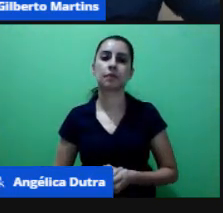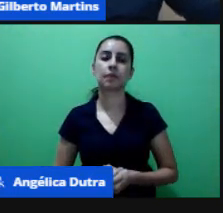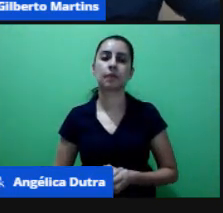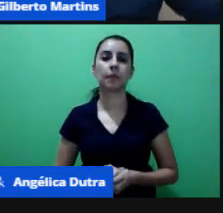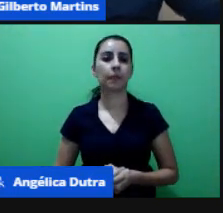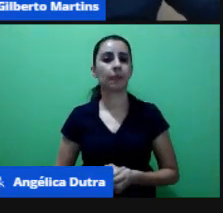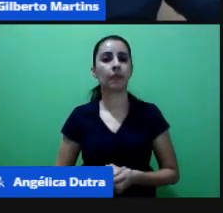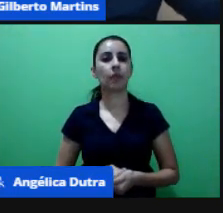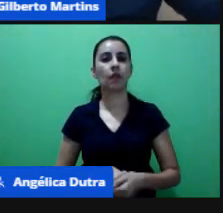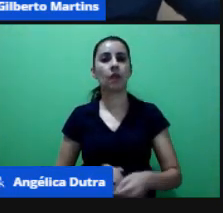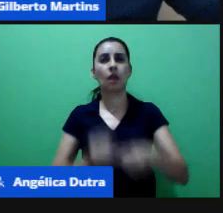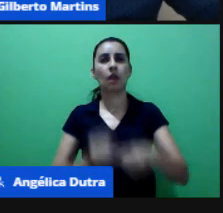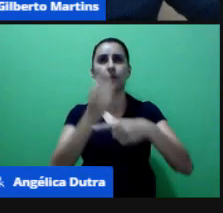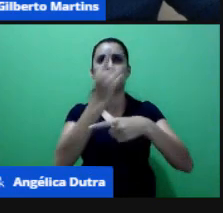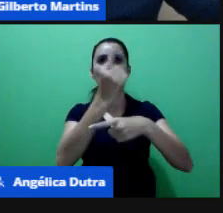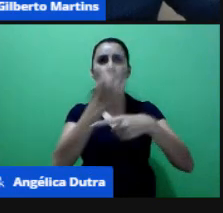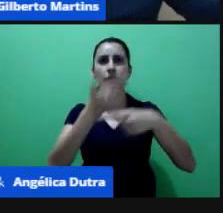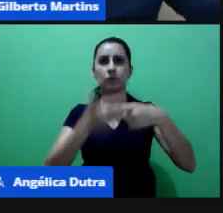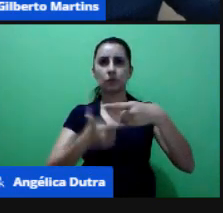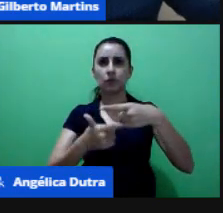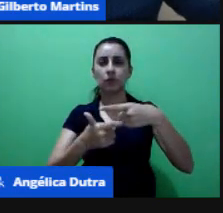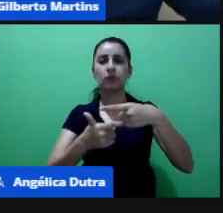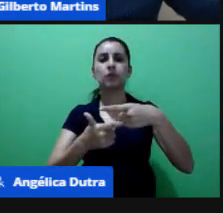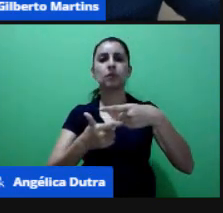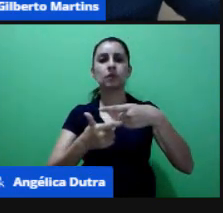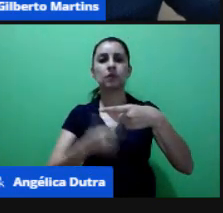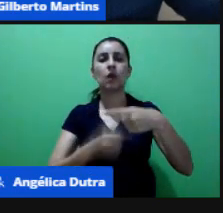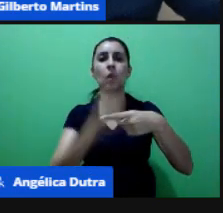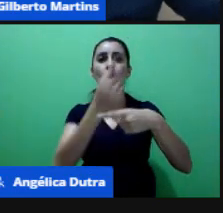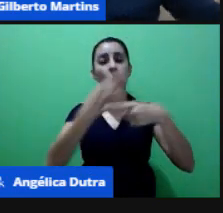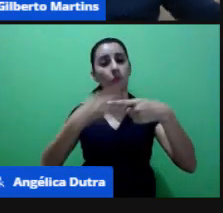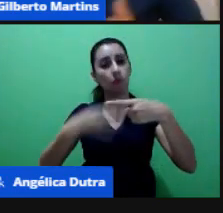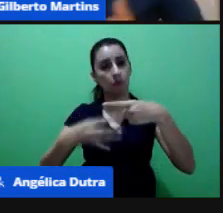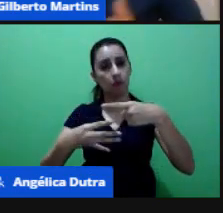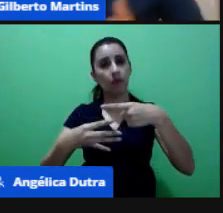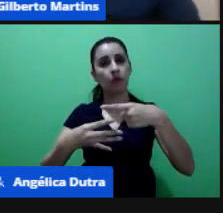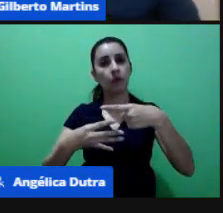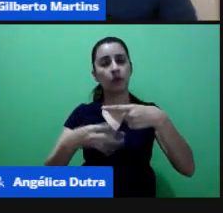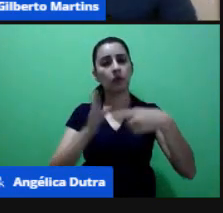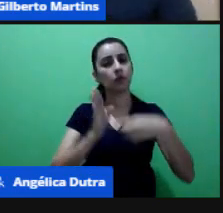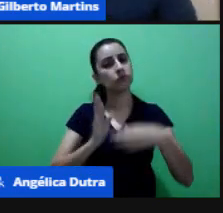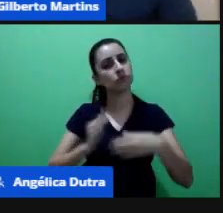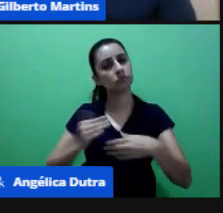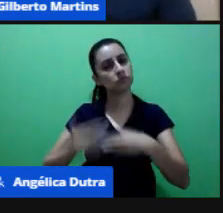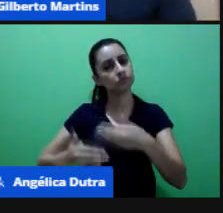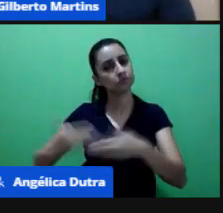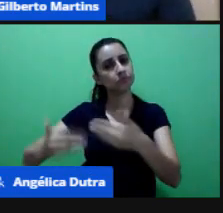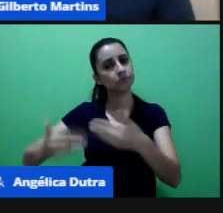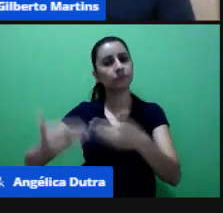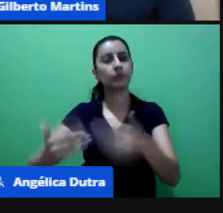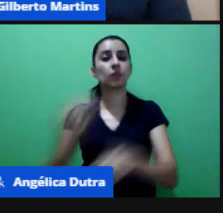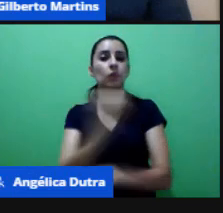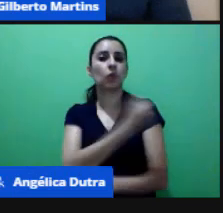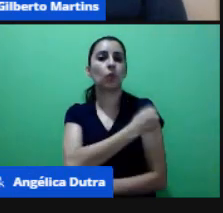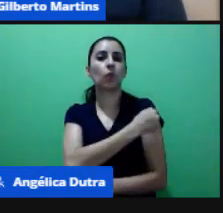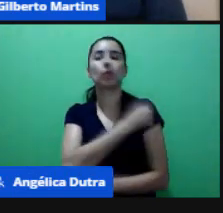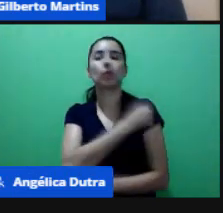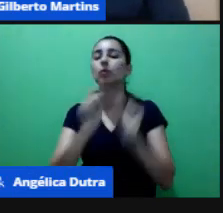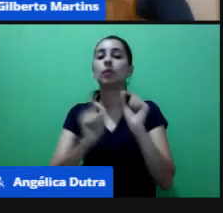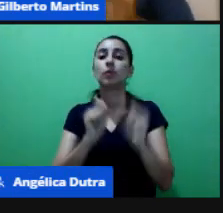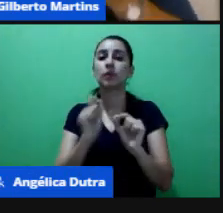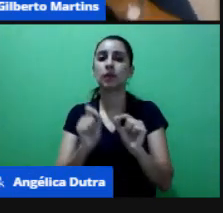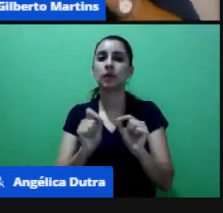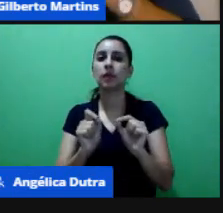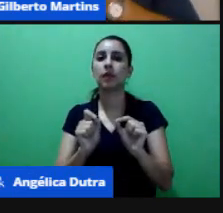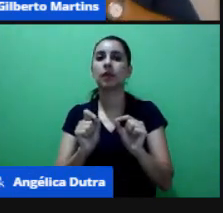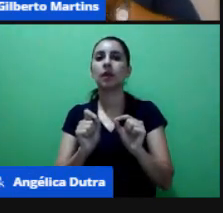1/2, o meio, em relação à fração, 1/4. Então, esse aluno, pessoal, ele deve, ao